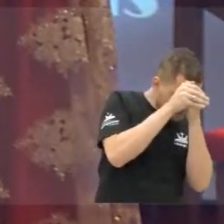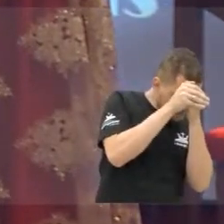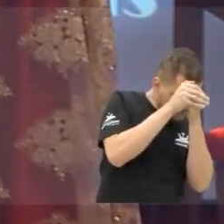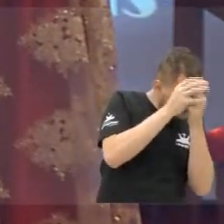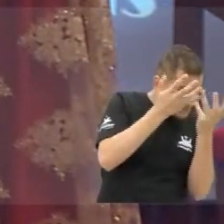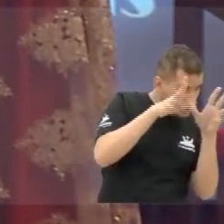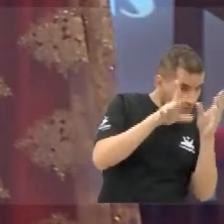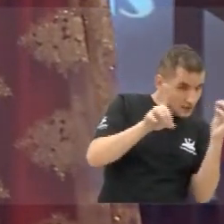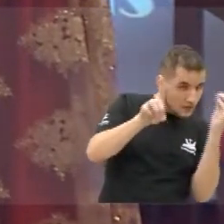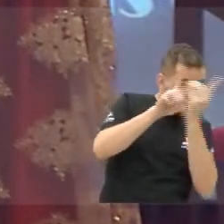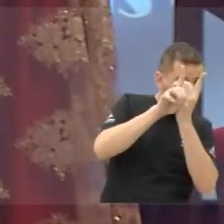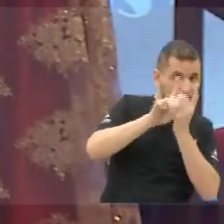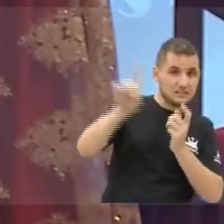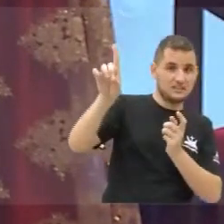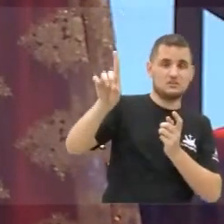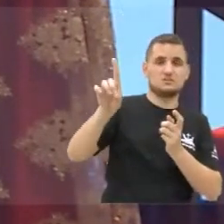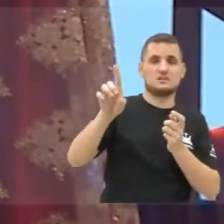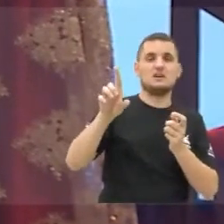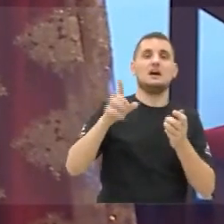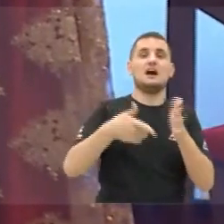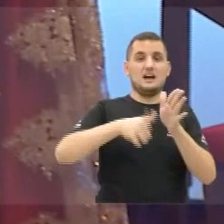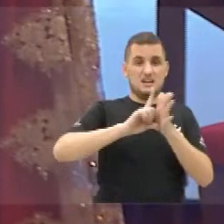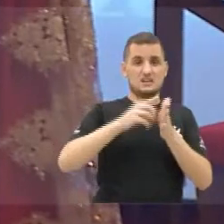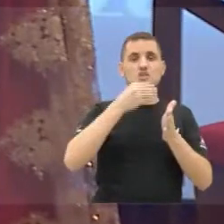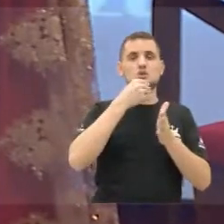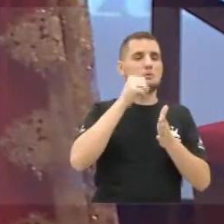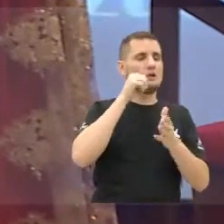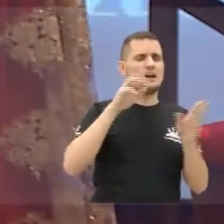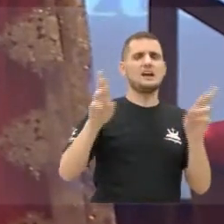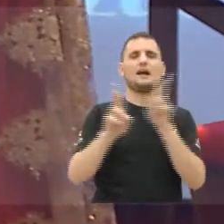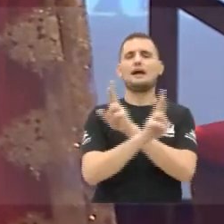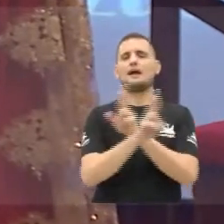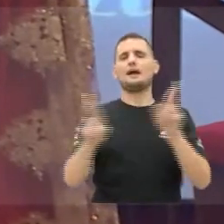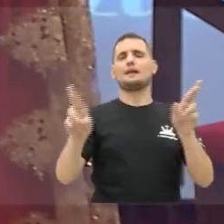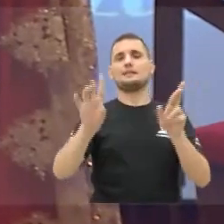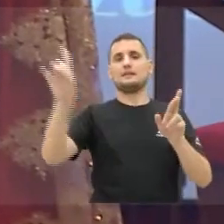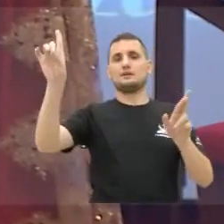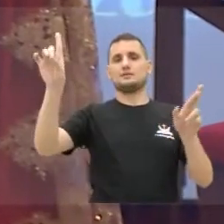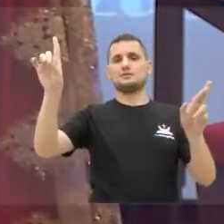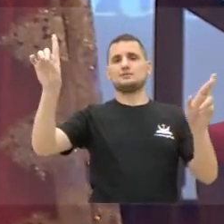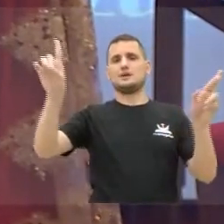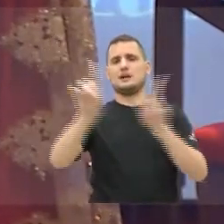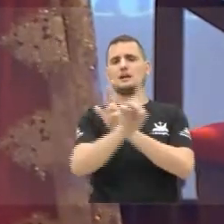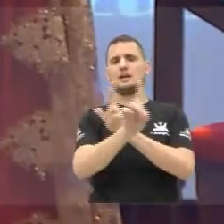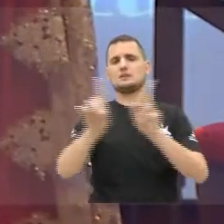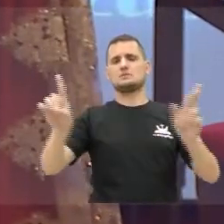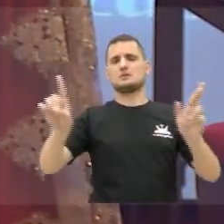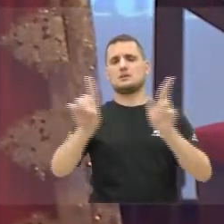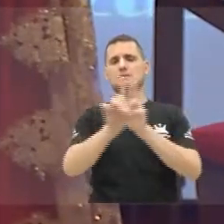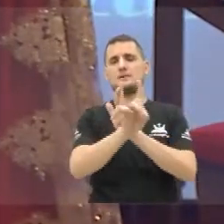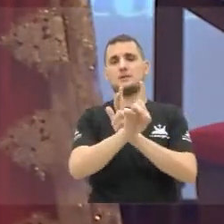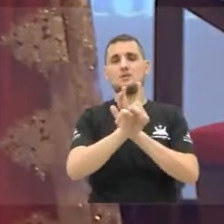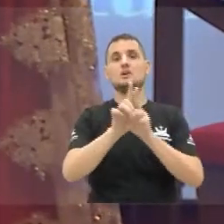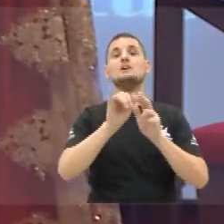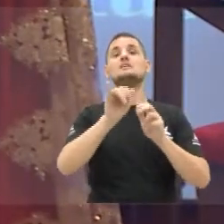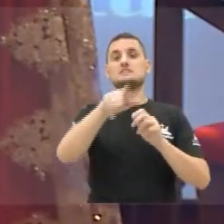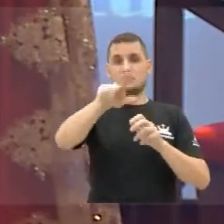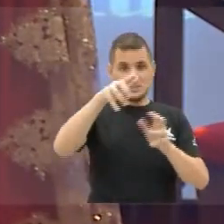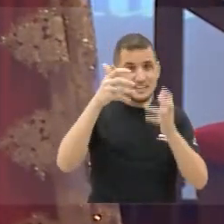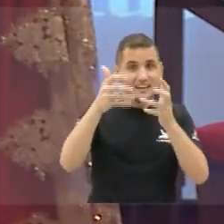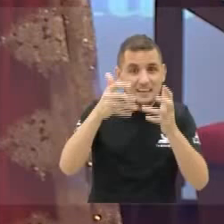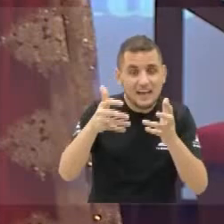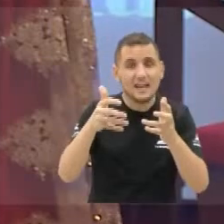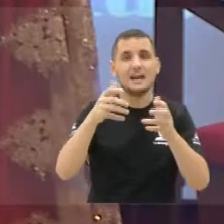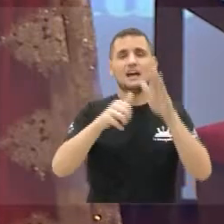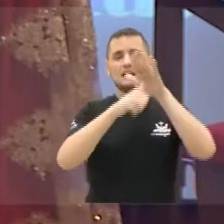O homem quebra o relacionamento com Deus. Irmão, irmã, se você quer curar a depressão na sua vida, se você quer